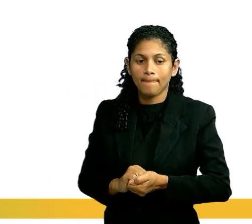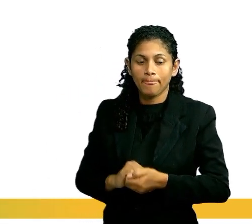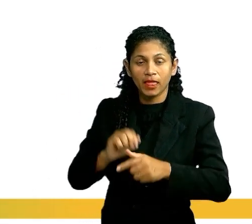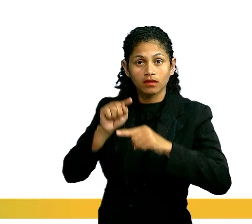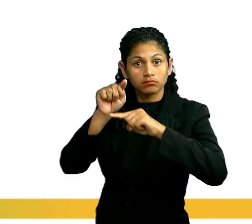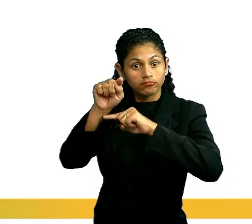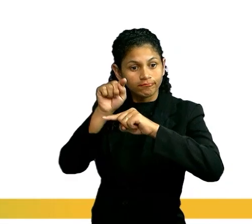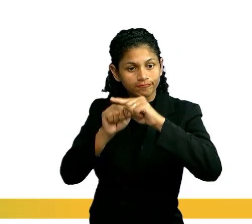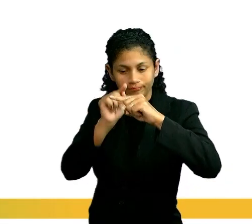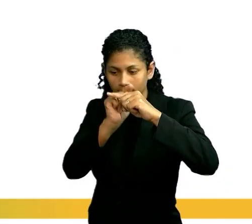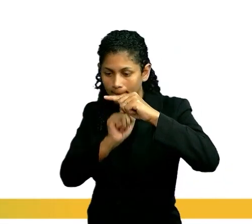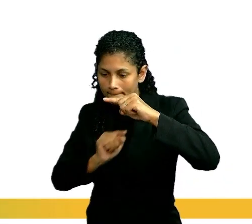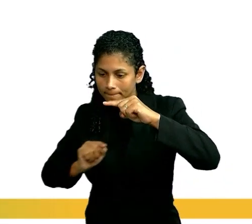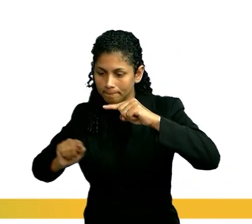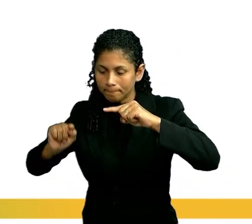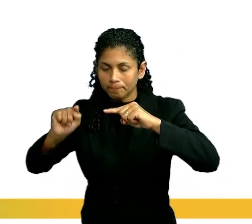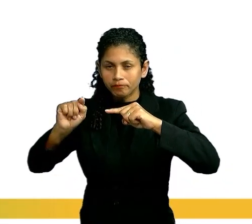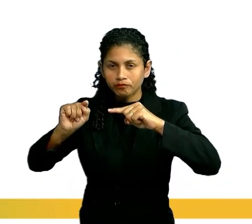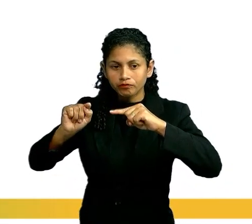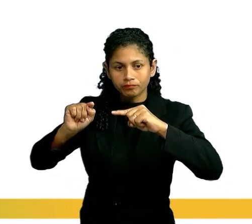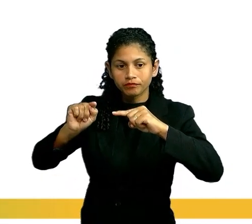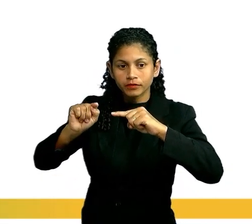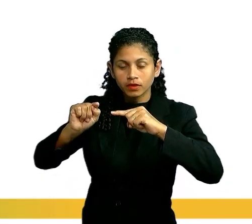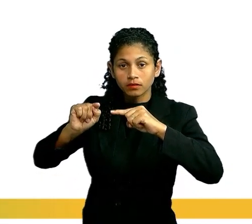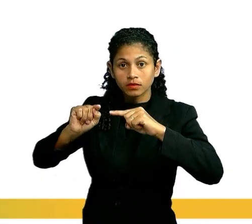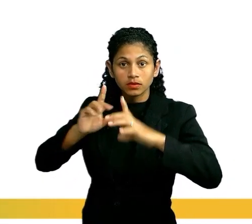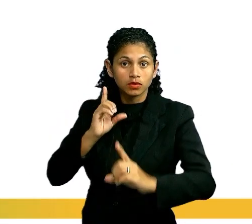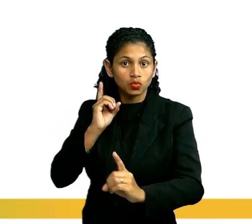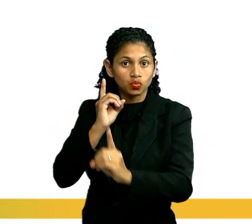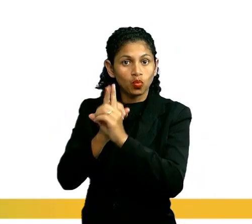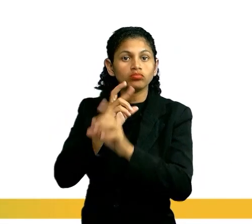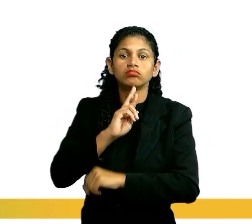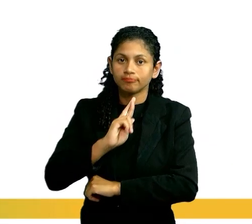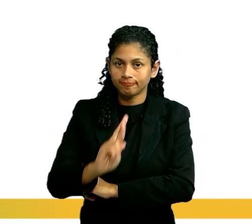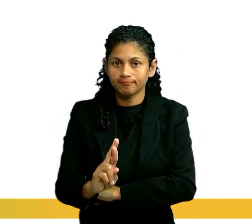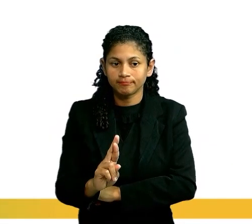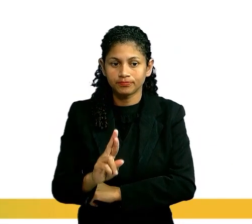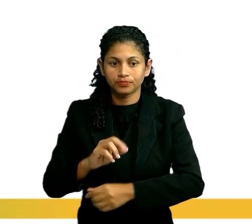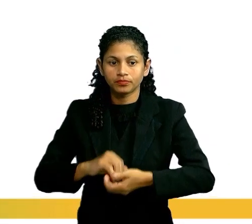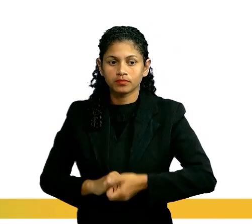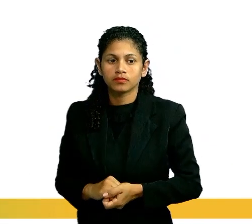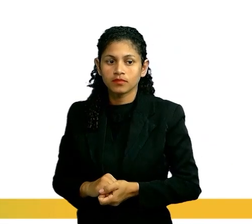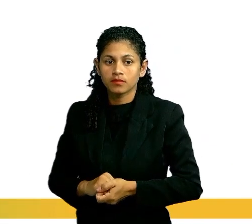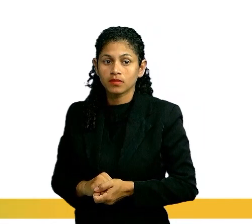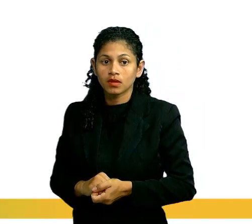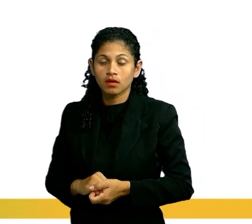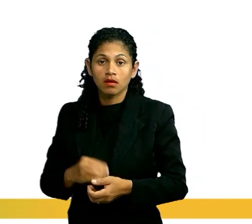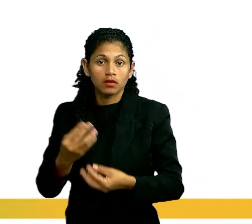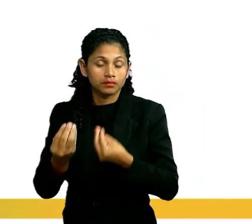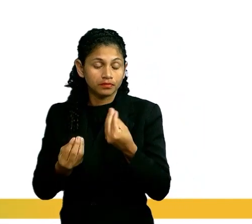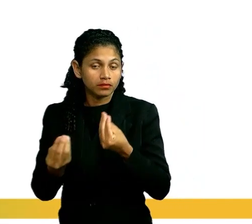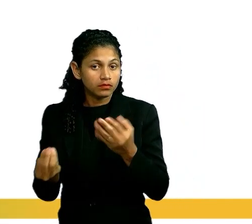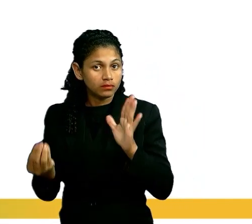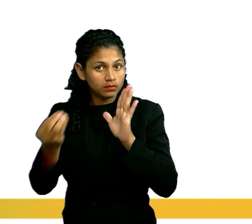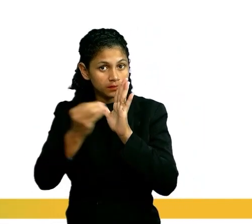dividindo, racionaliza e eu achei o valor, ok? Agora, bora colocar isso aqui na prática,